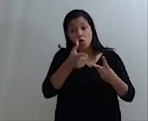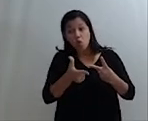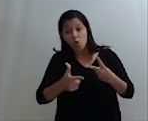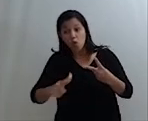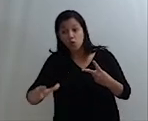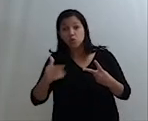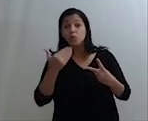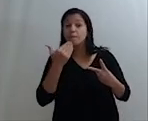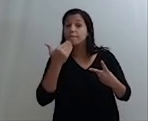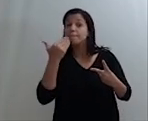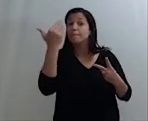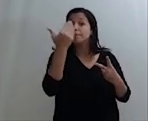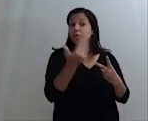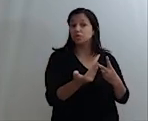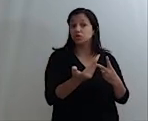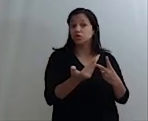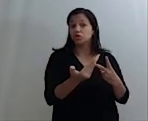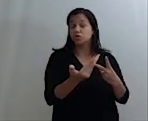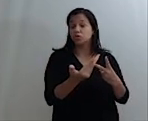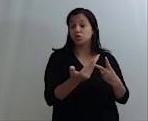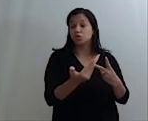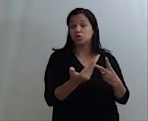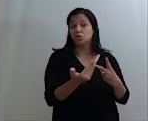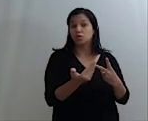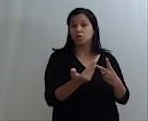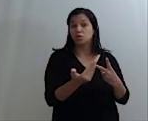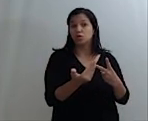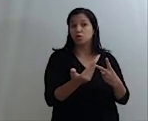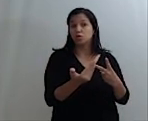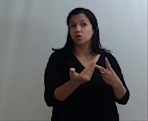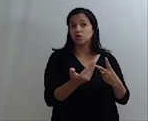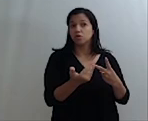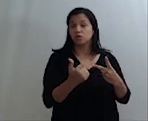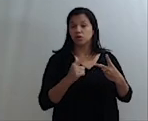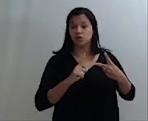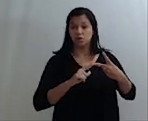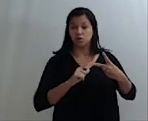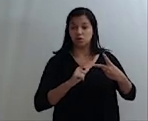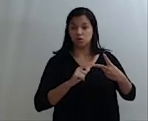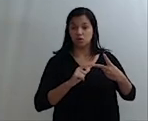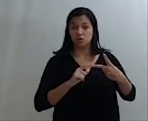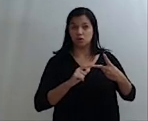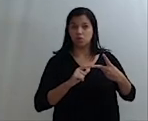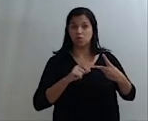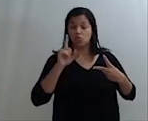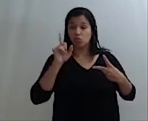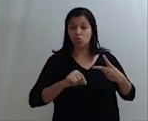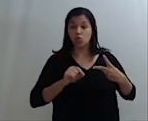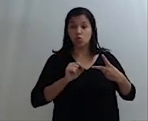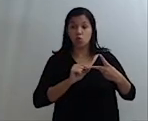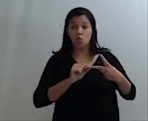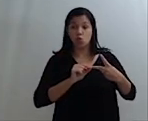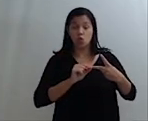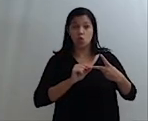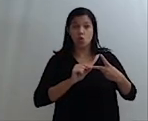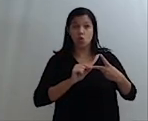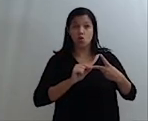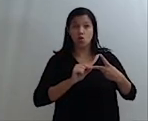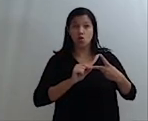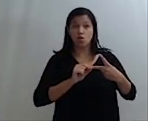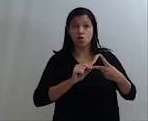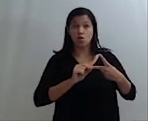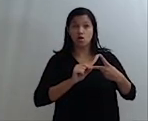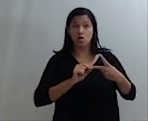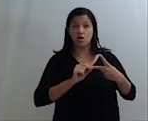pedido de de de que seja revisitadas as condições da